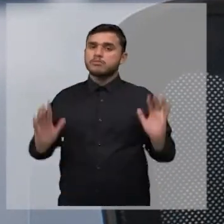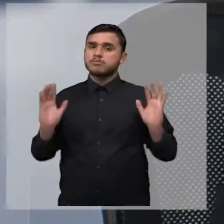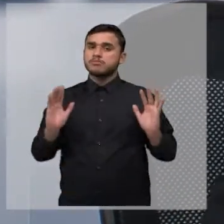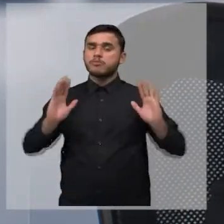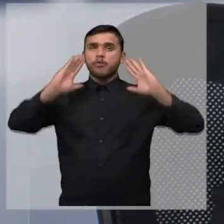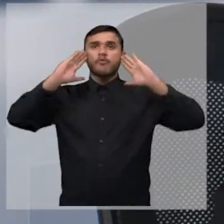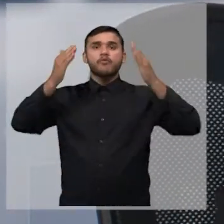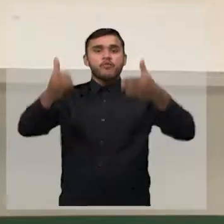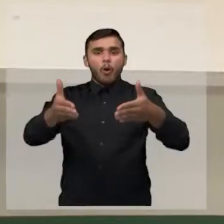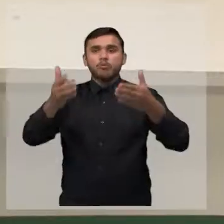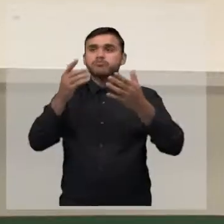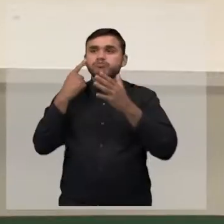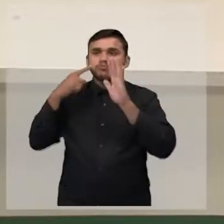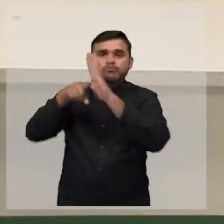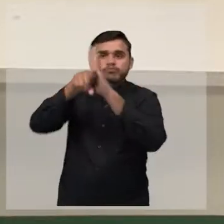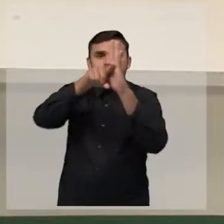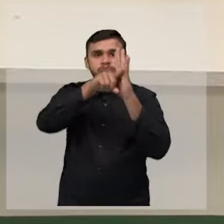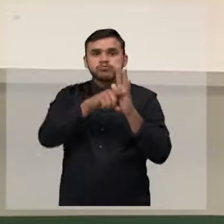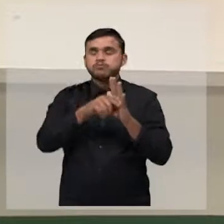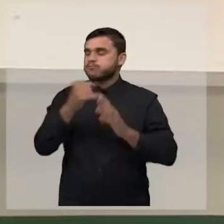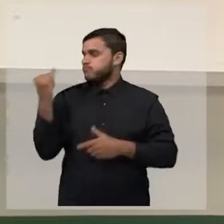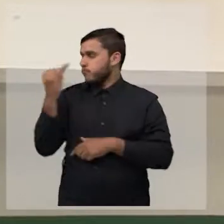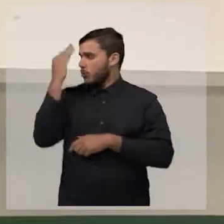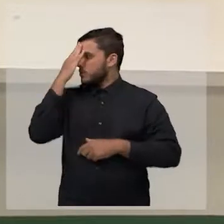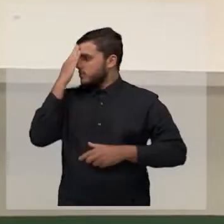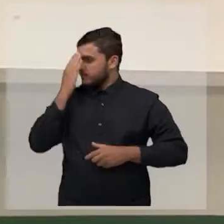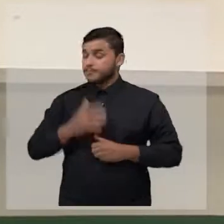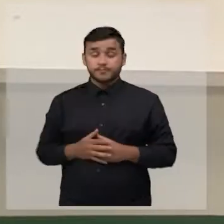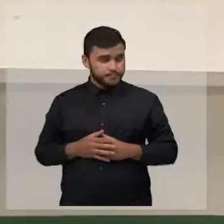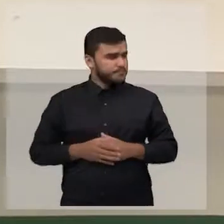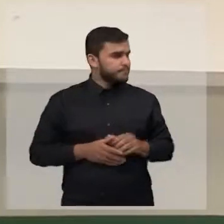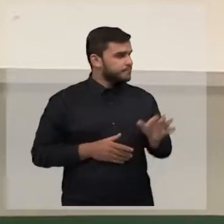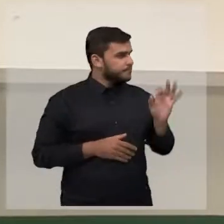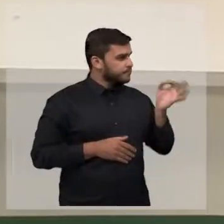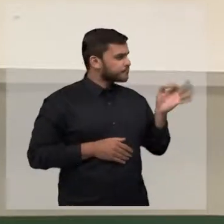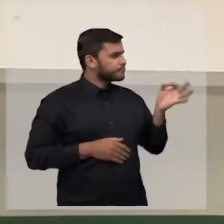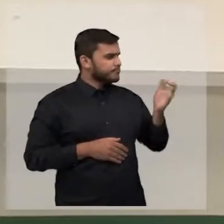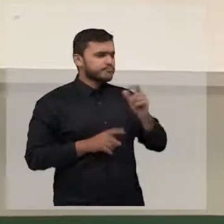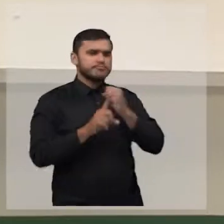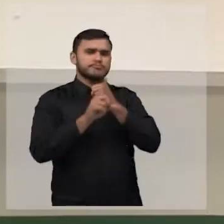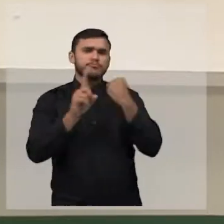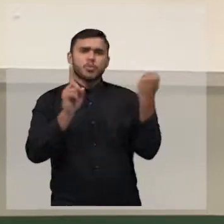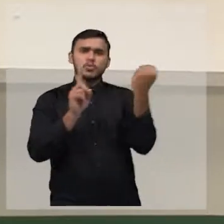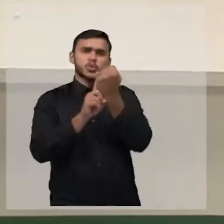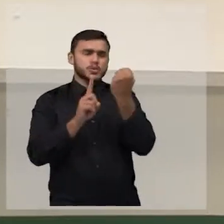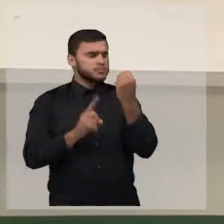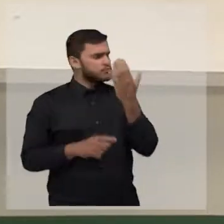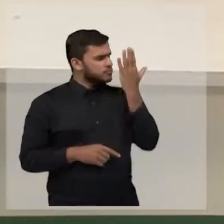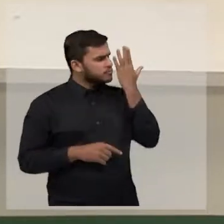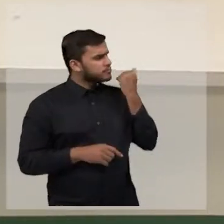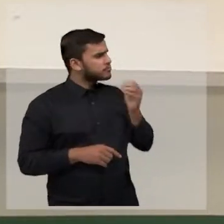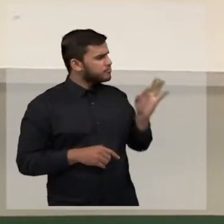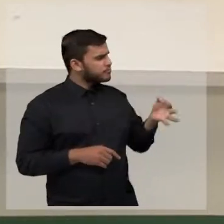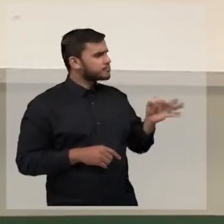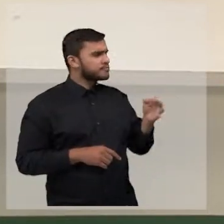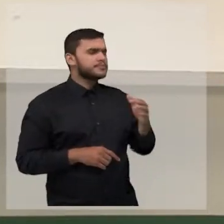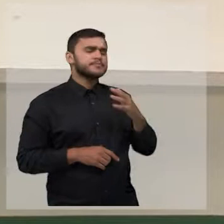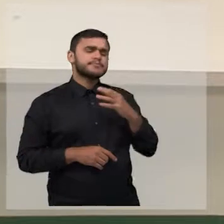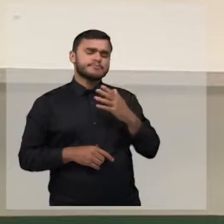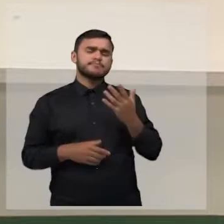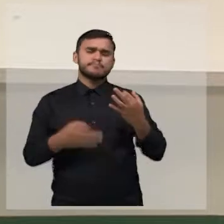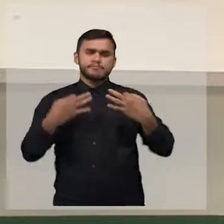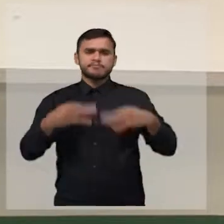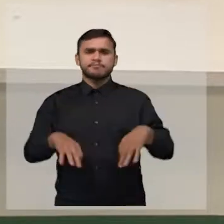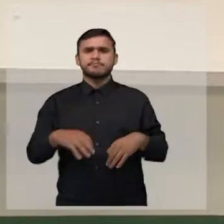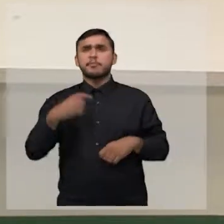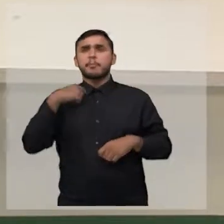dia. Esses segmentos do pensamento da vida social meio que convidam o